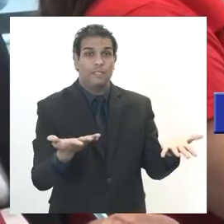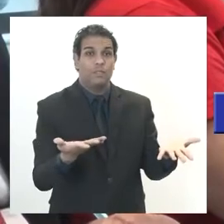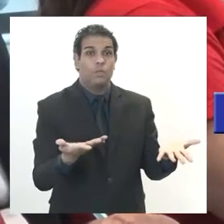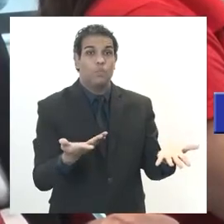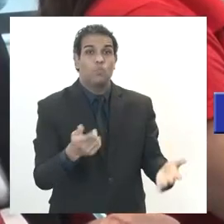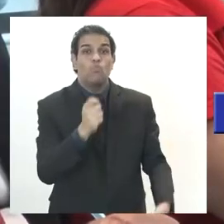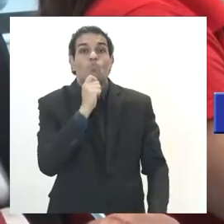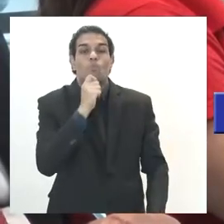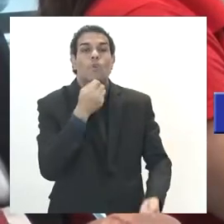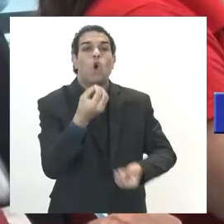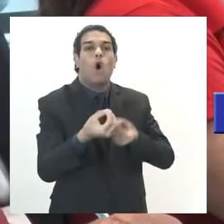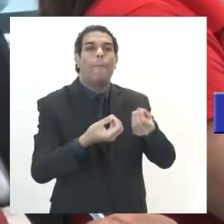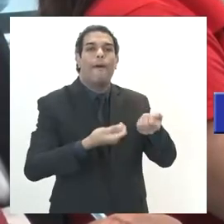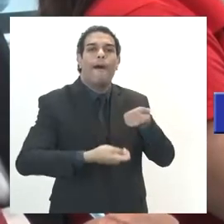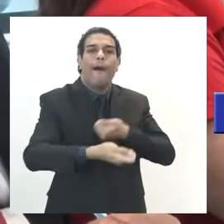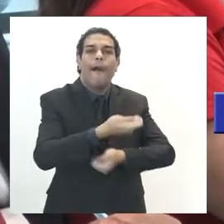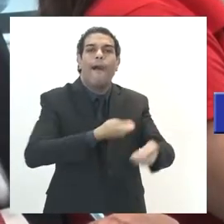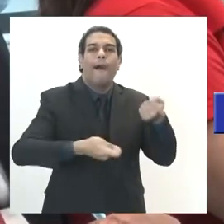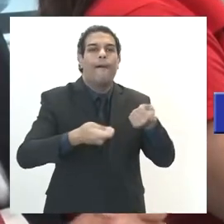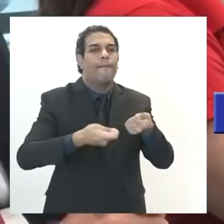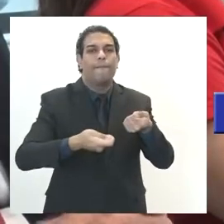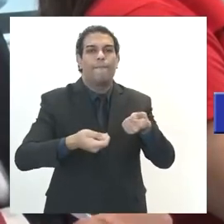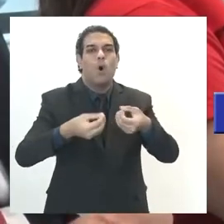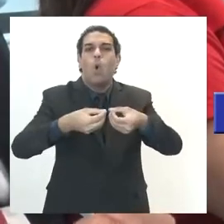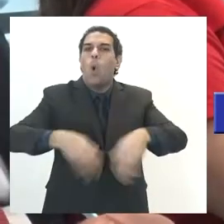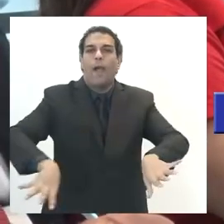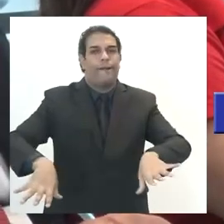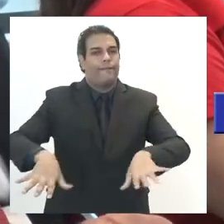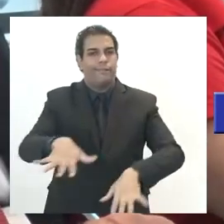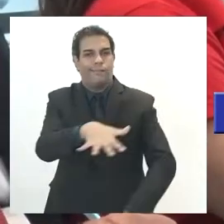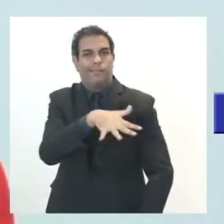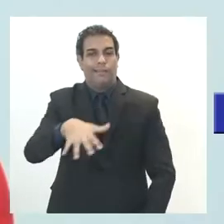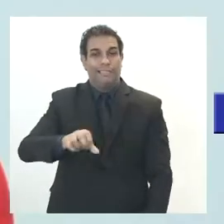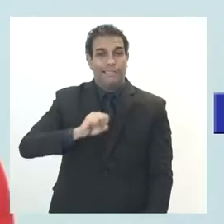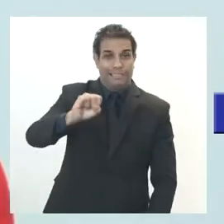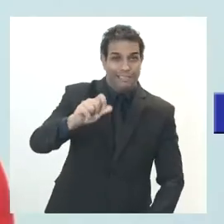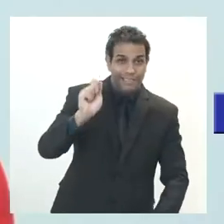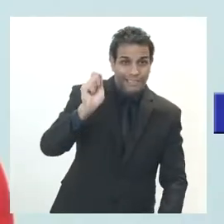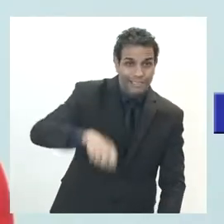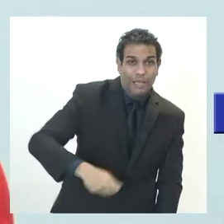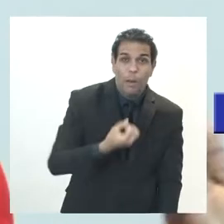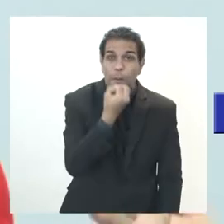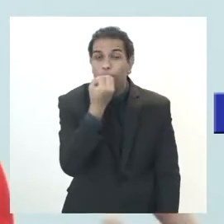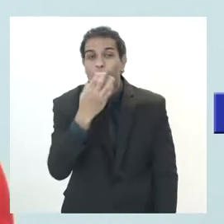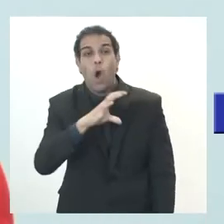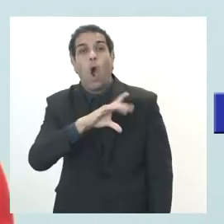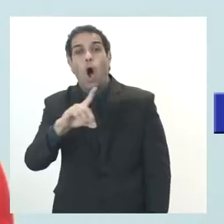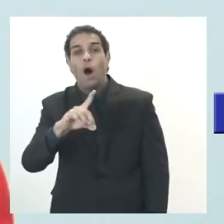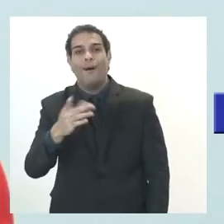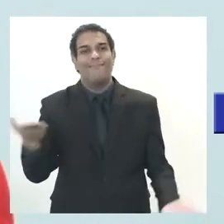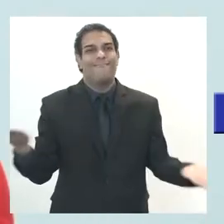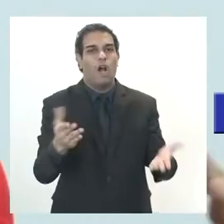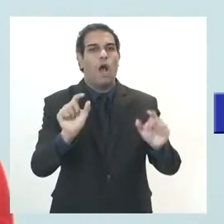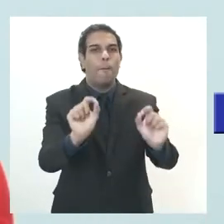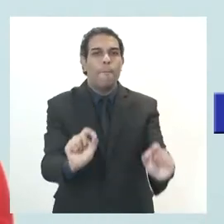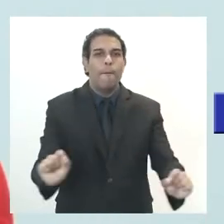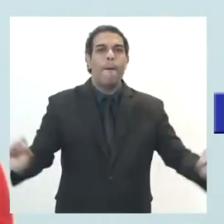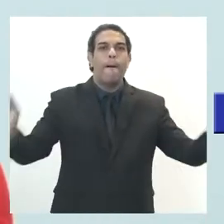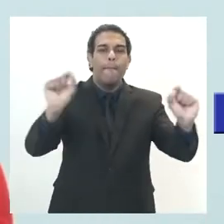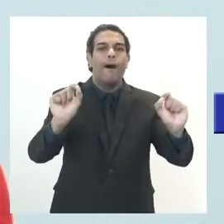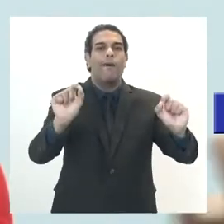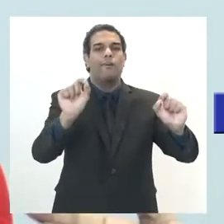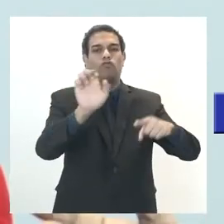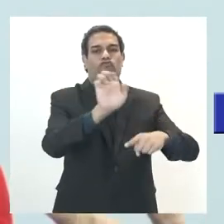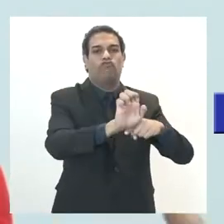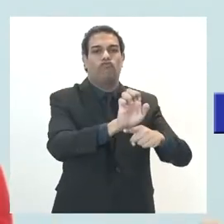de administrar que são péssimos administradores seis força e pode ministradores os estados não estaria do jeito que